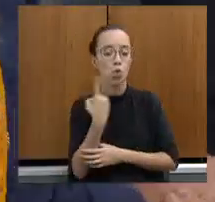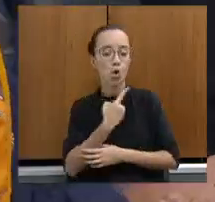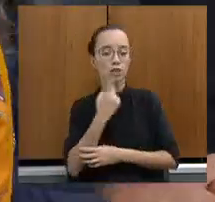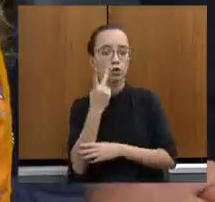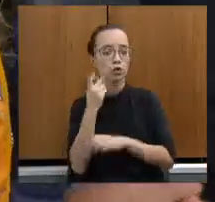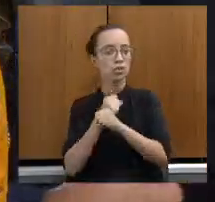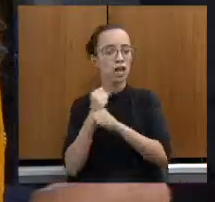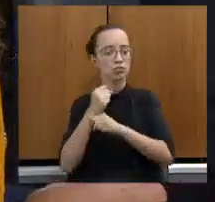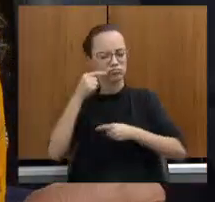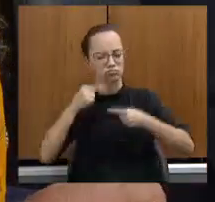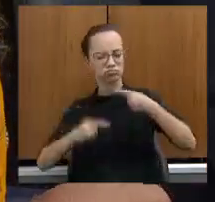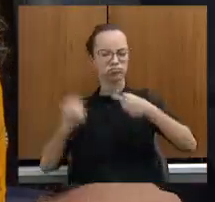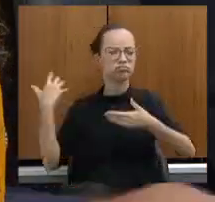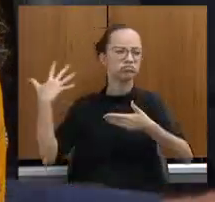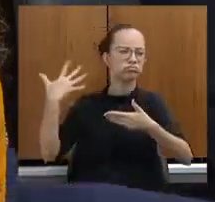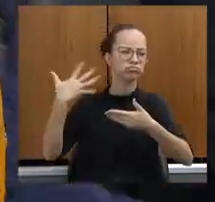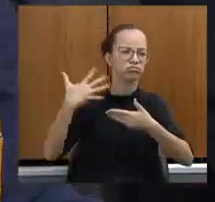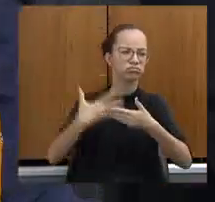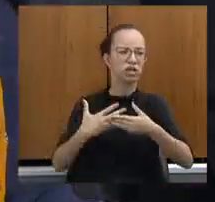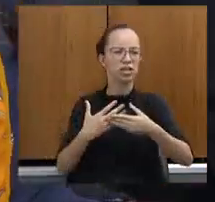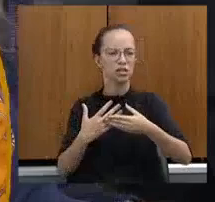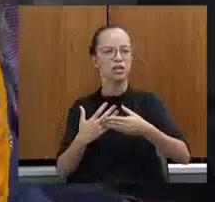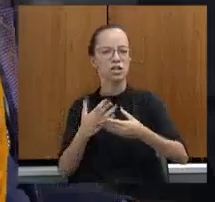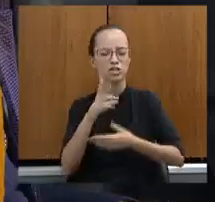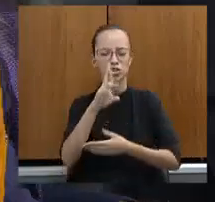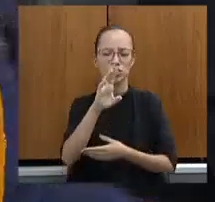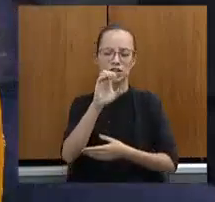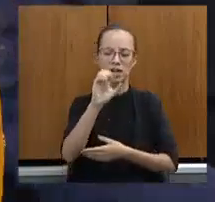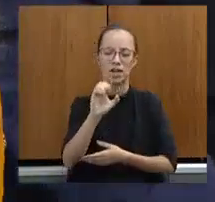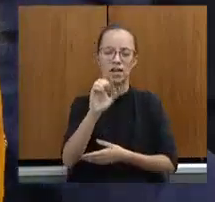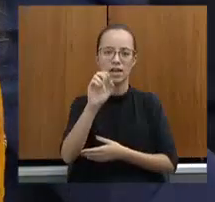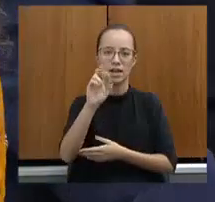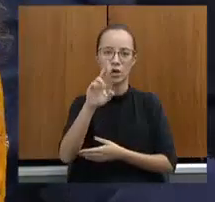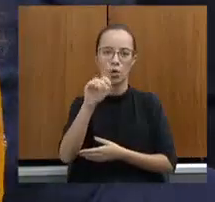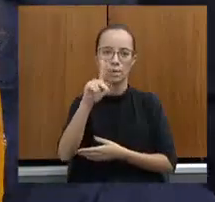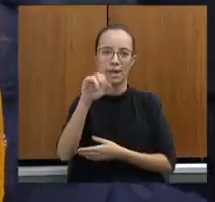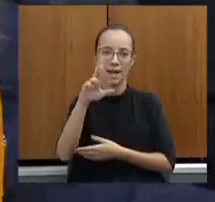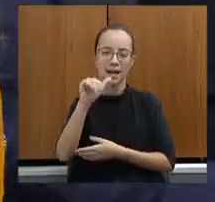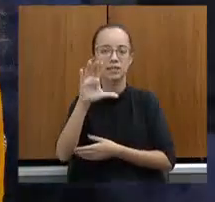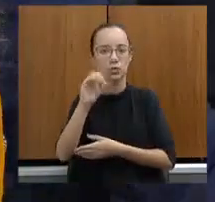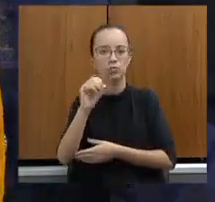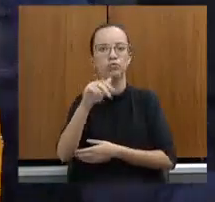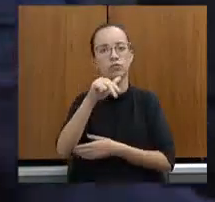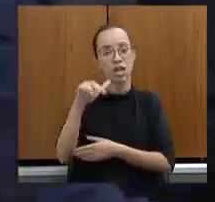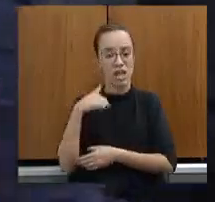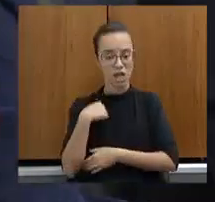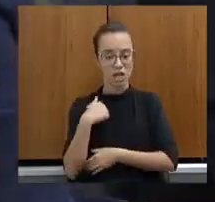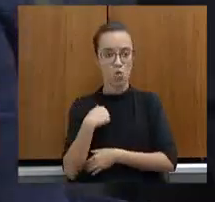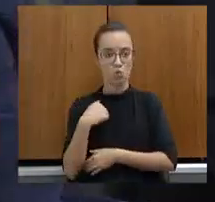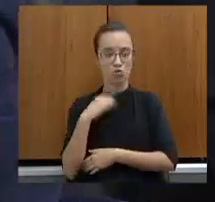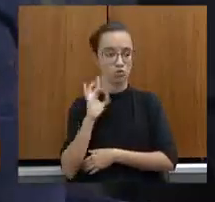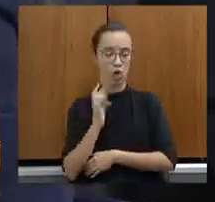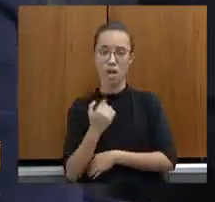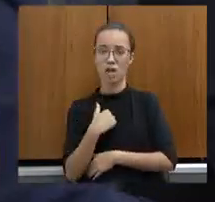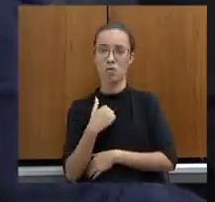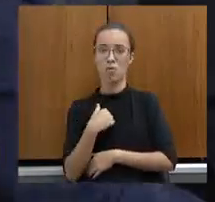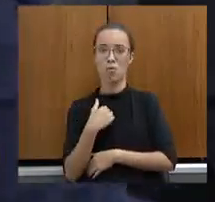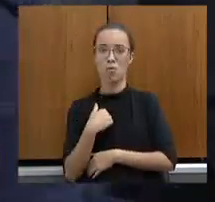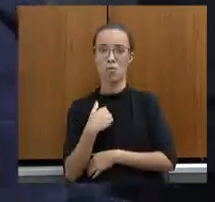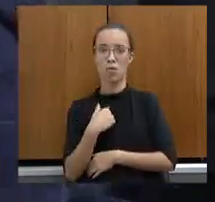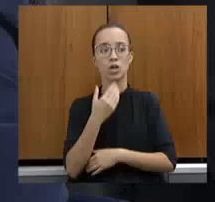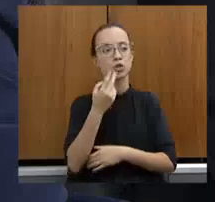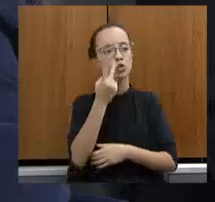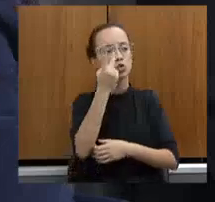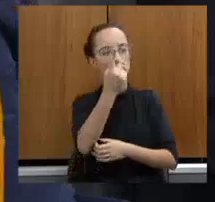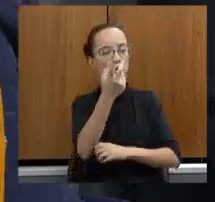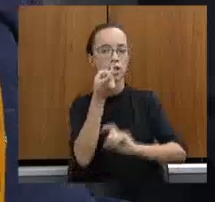dois anos debatendo região de recuperação fiscal não ausência de debate só eu só eu deputada de oposição promovi